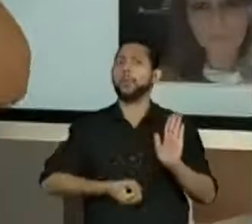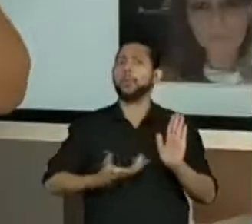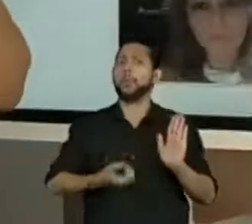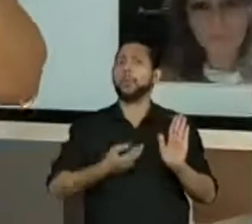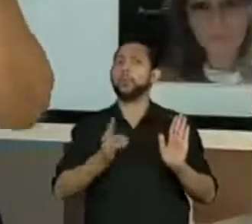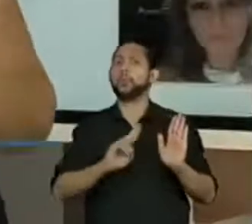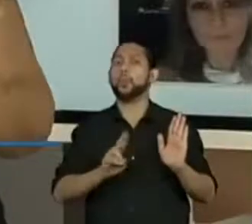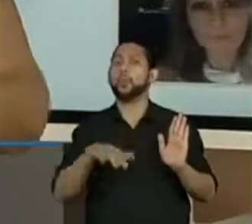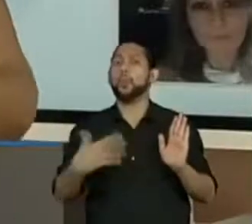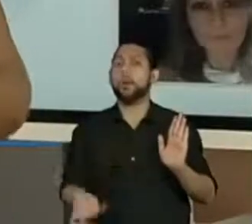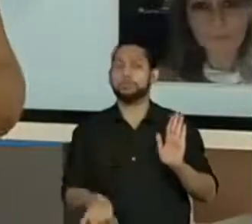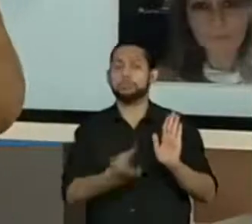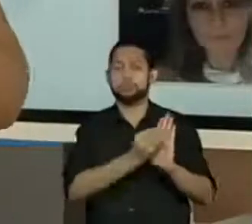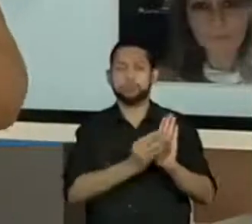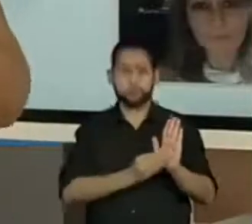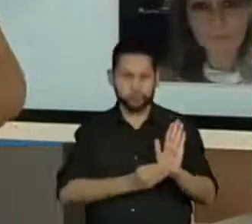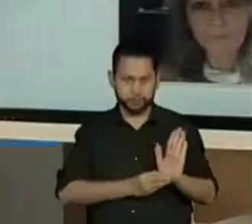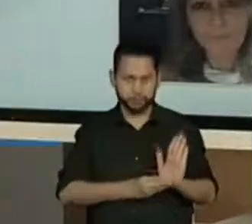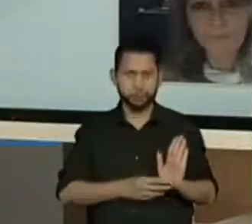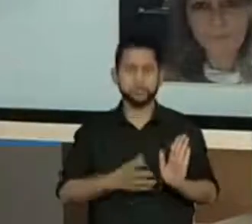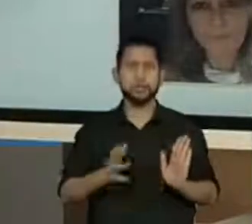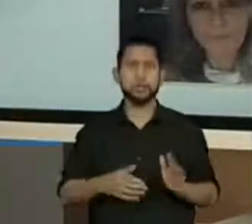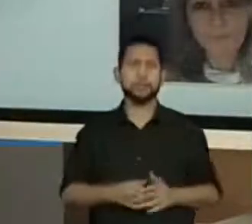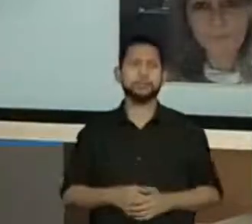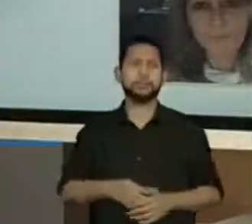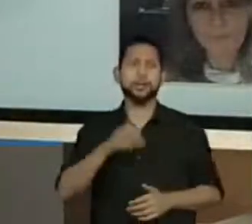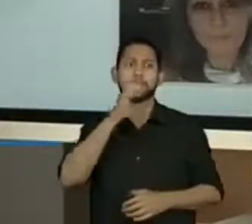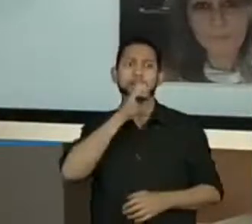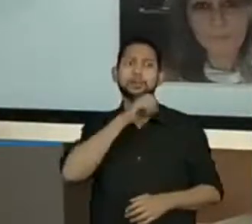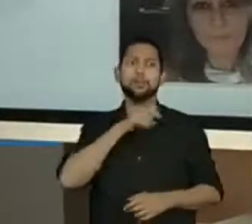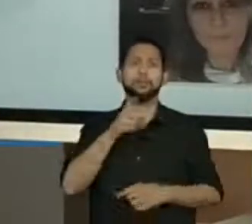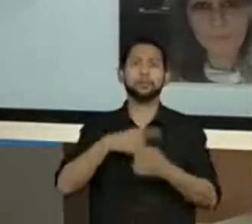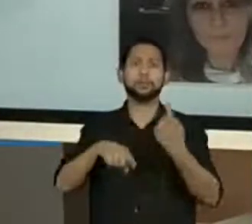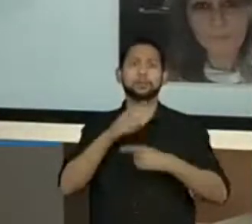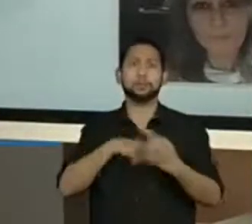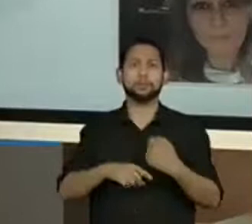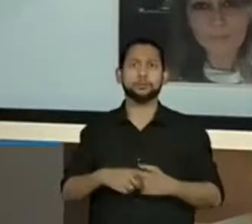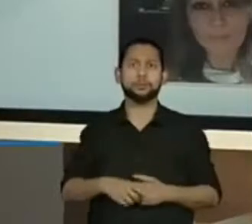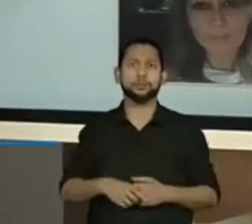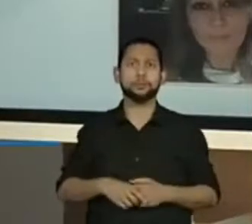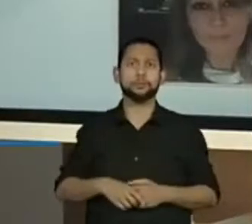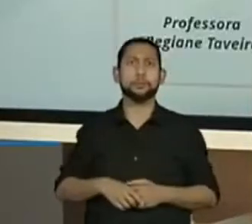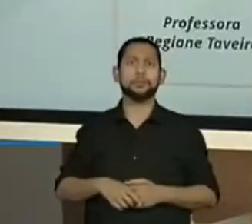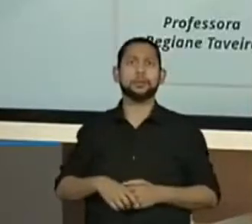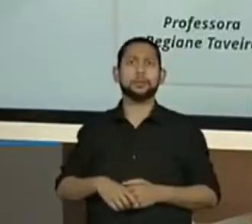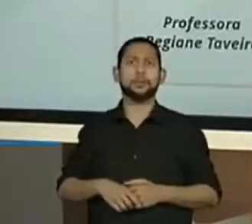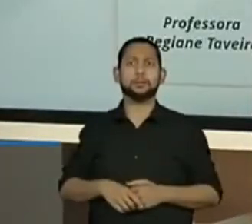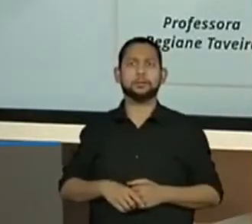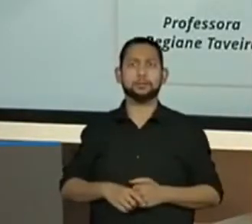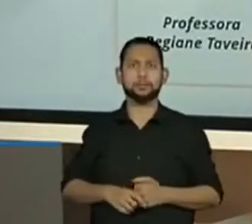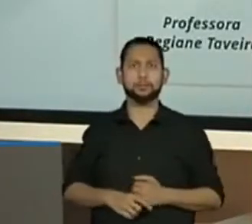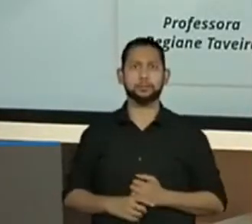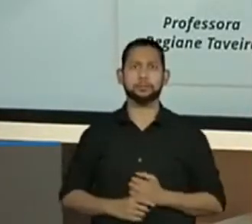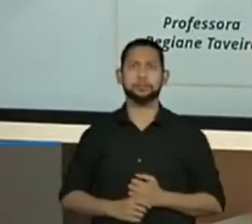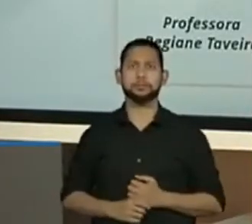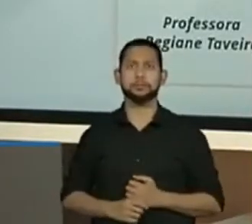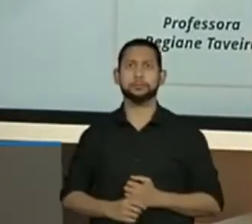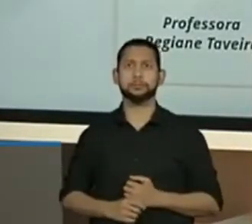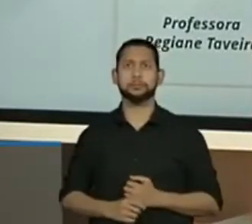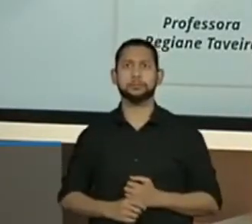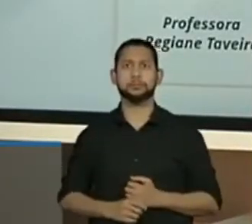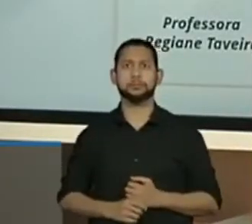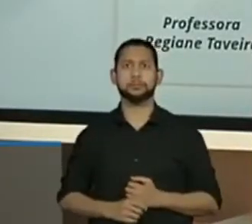pensa assim nós fizemos o roteiro então quando a gente a gente deixa eu voltar uma coisa É legal falar isso eu já tô